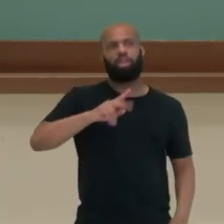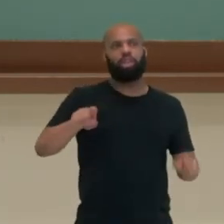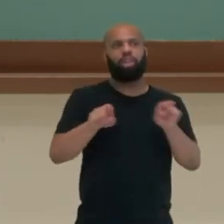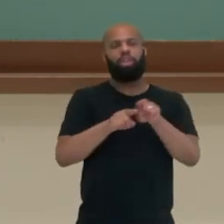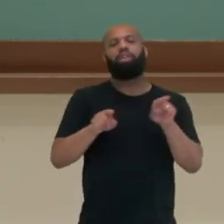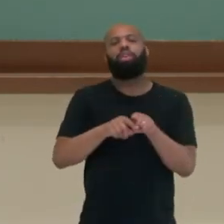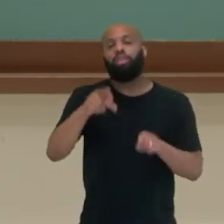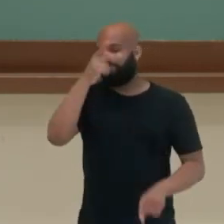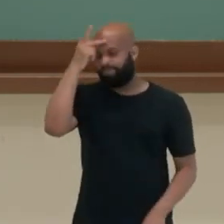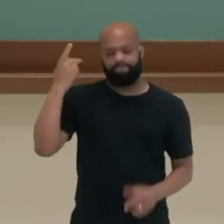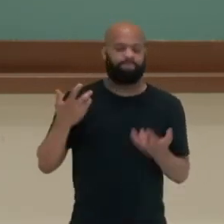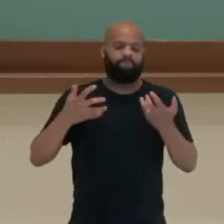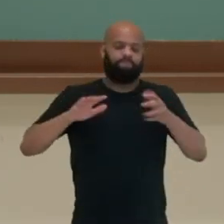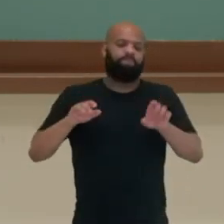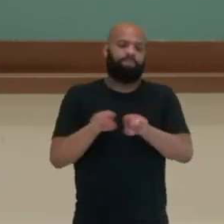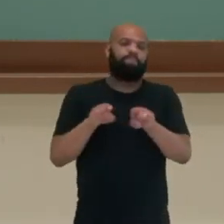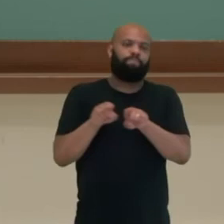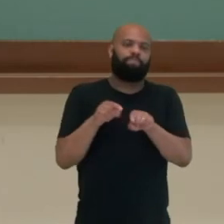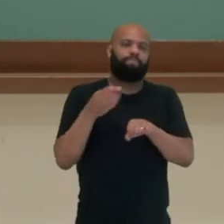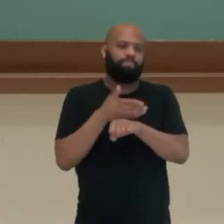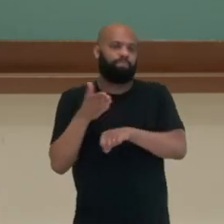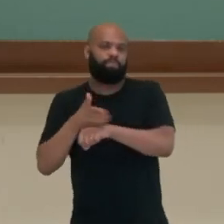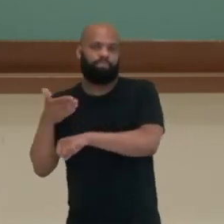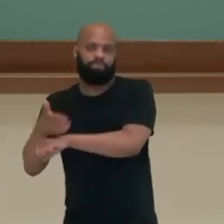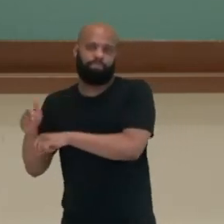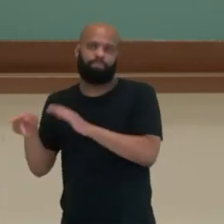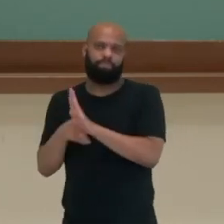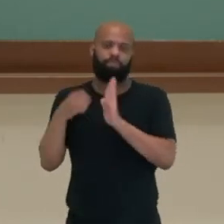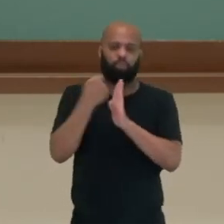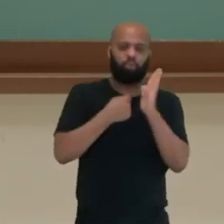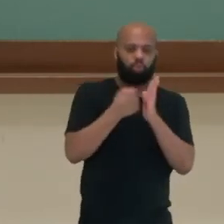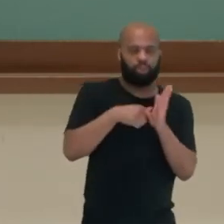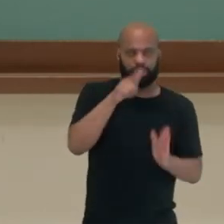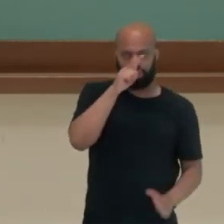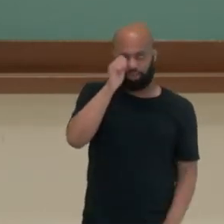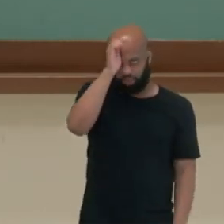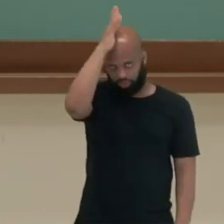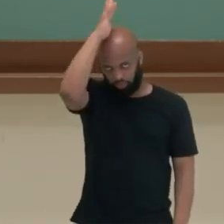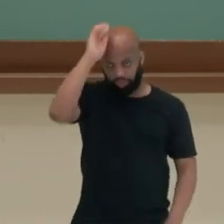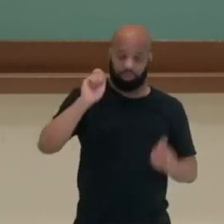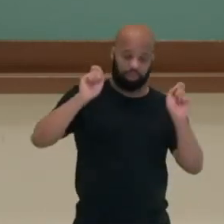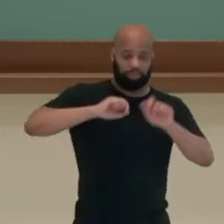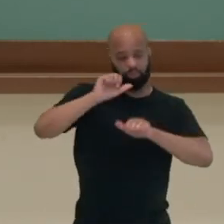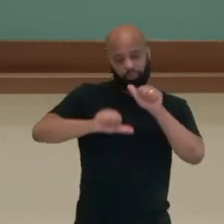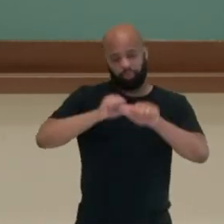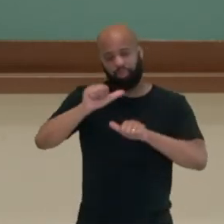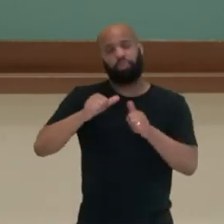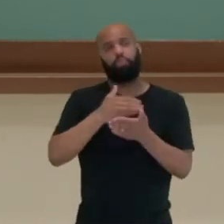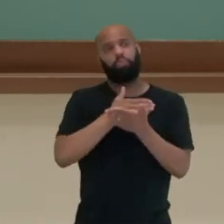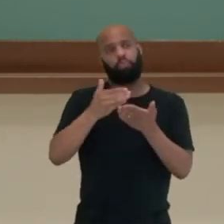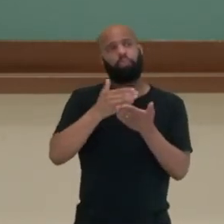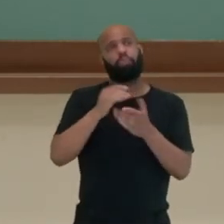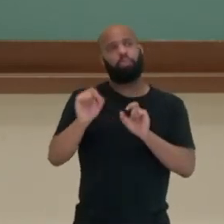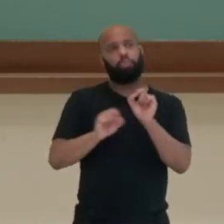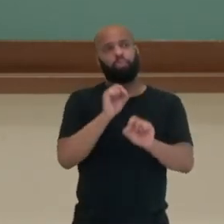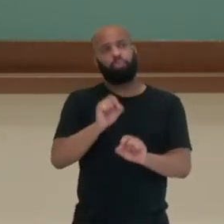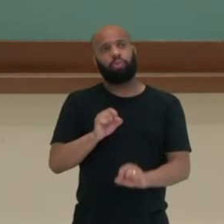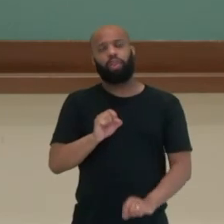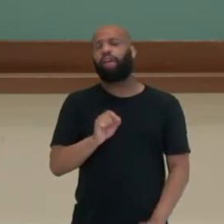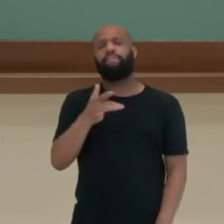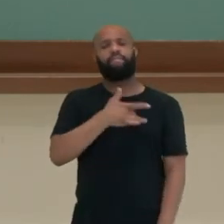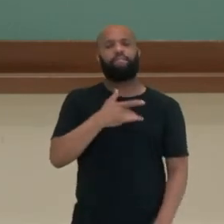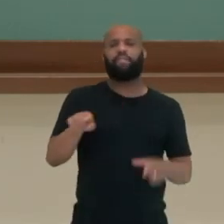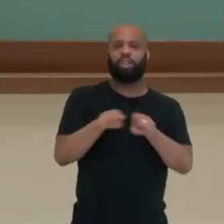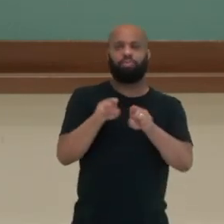não buscam, né, a prática da luta greco-romana. Poderia mudar, muitas pessoas poderiam até se apaixonar pela